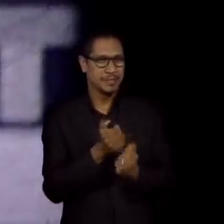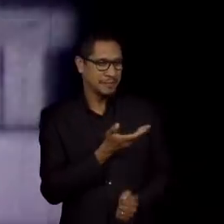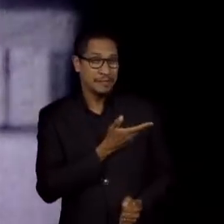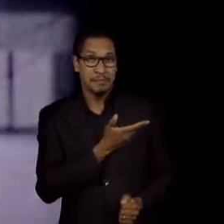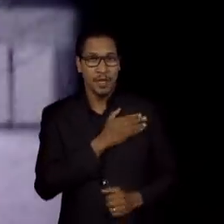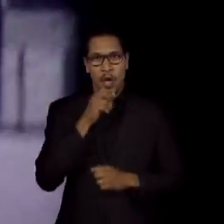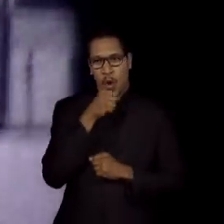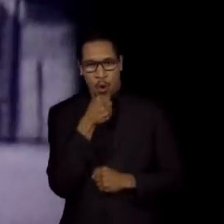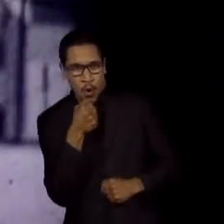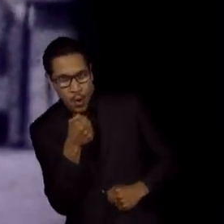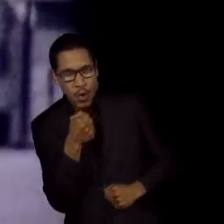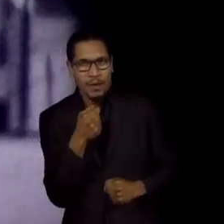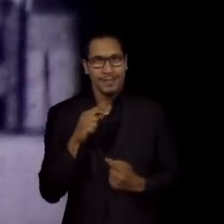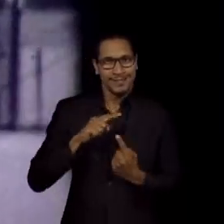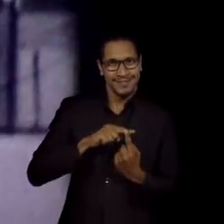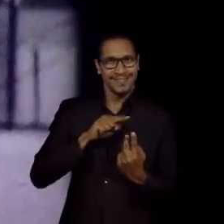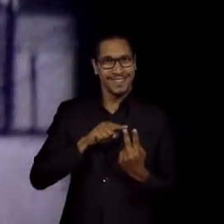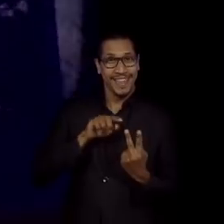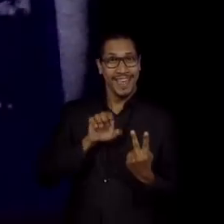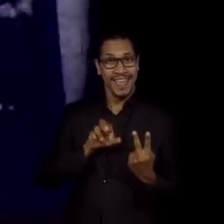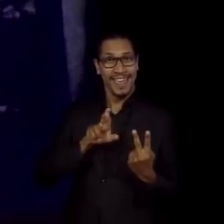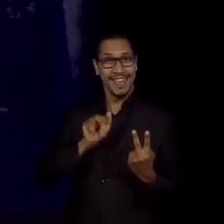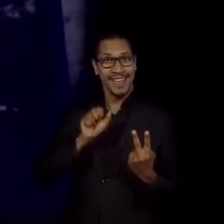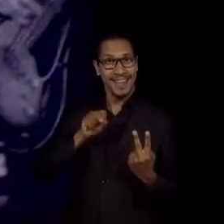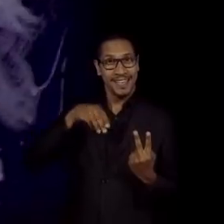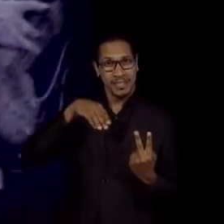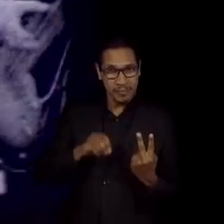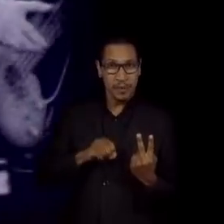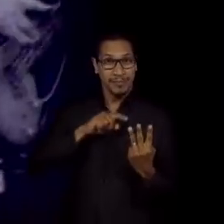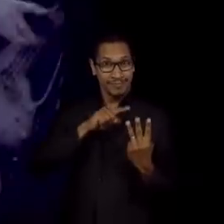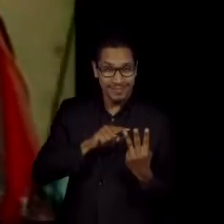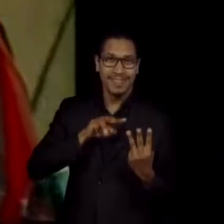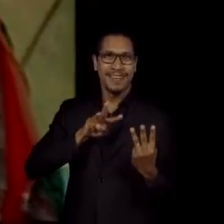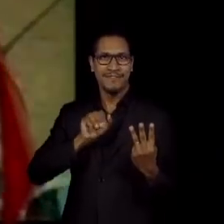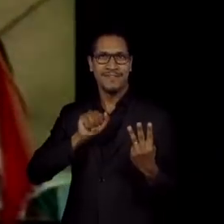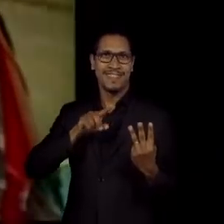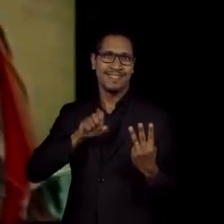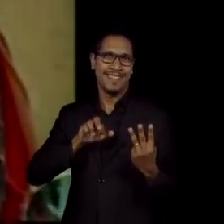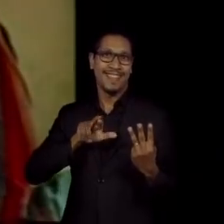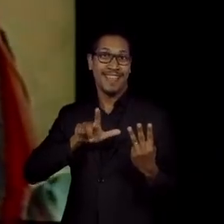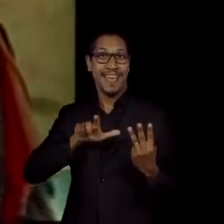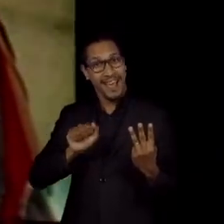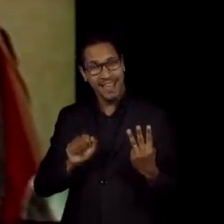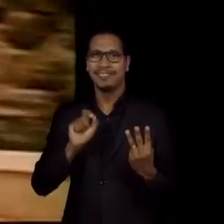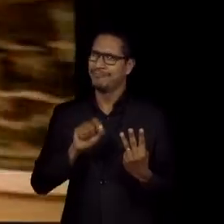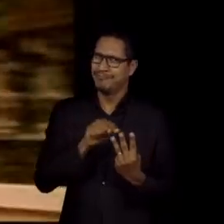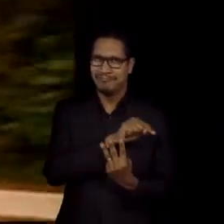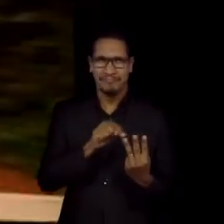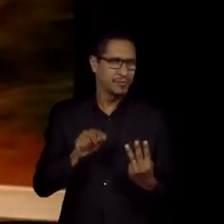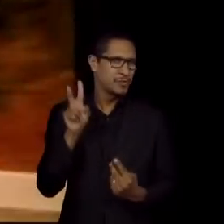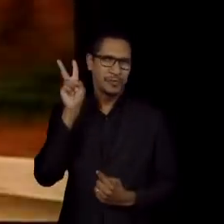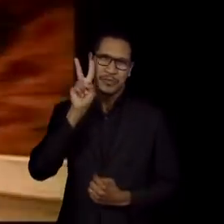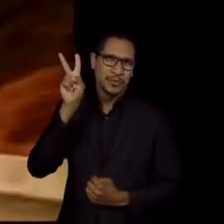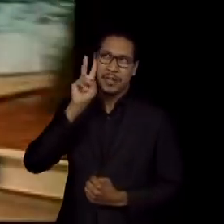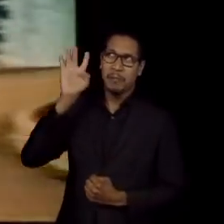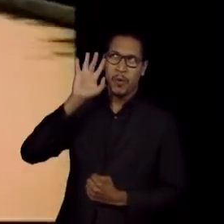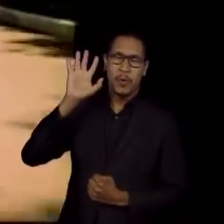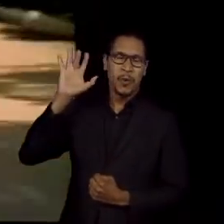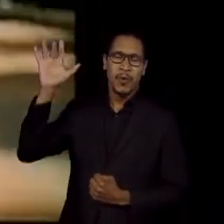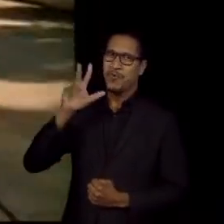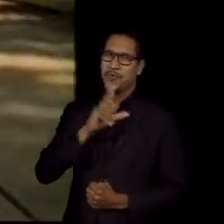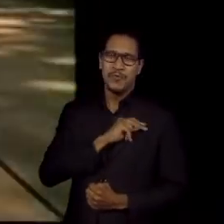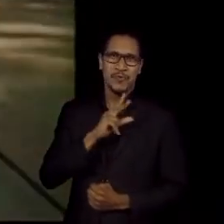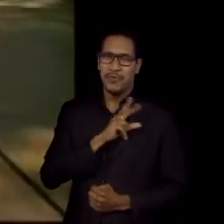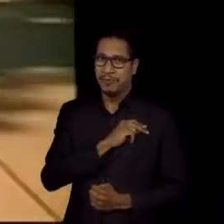Roberto e Erasmo, os 3 capitães dessa nave que nos levou por algumas viagens inesquecíveis.